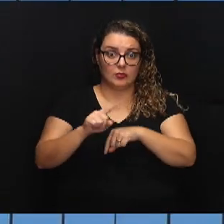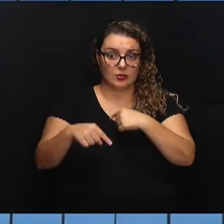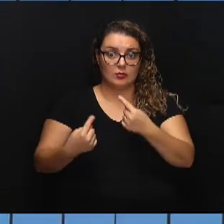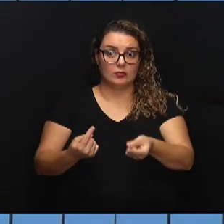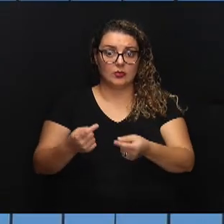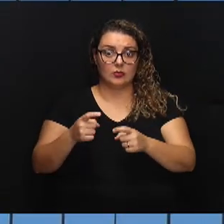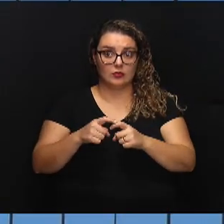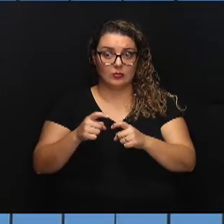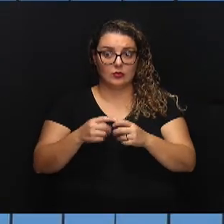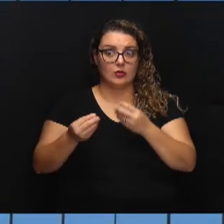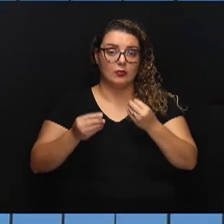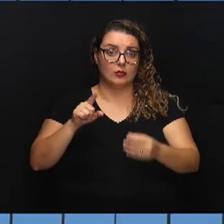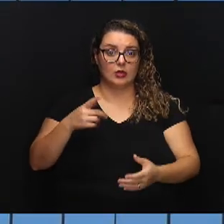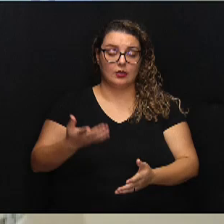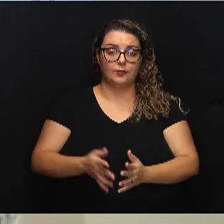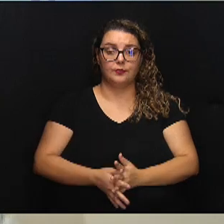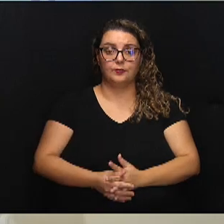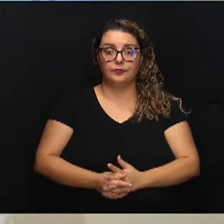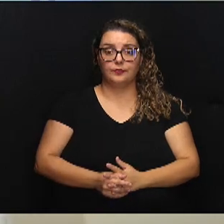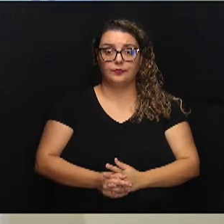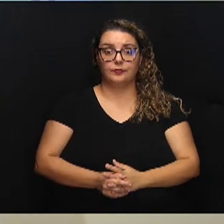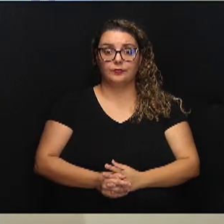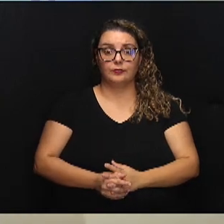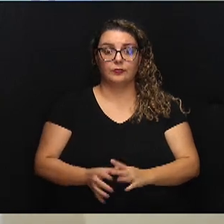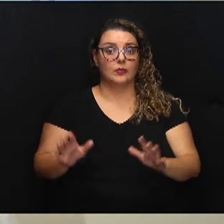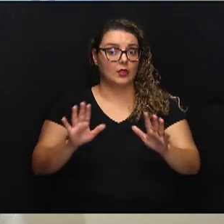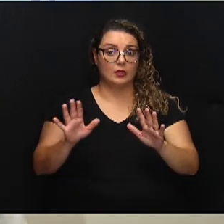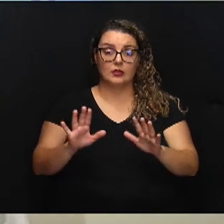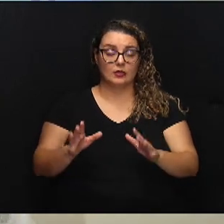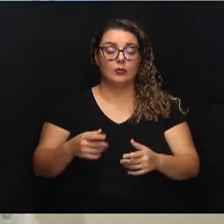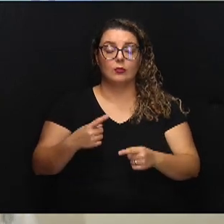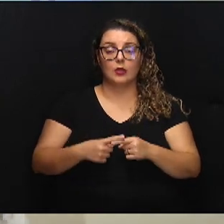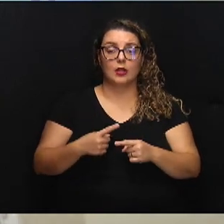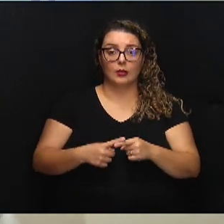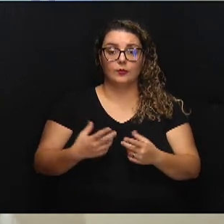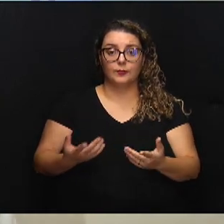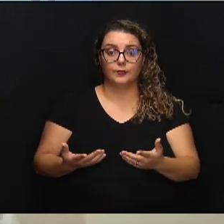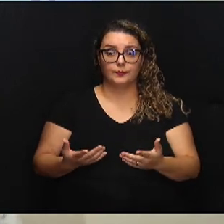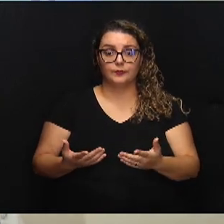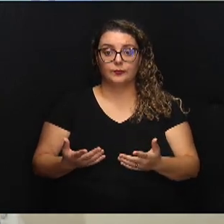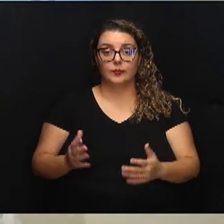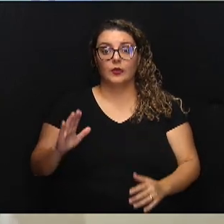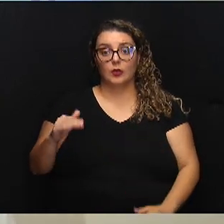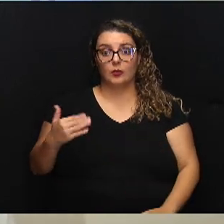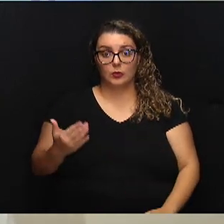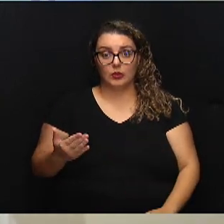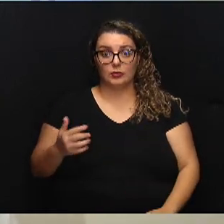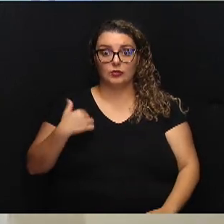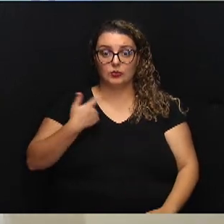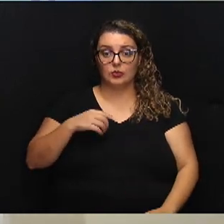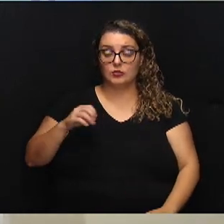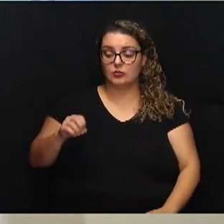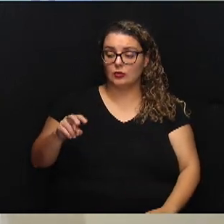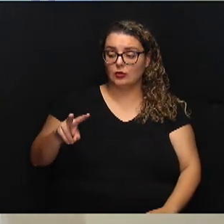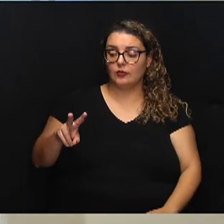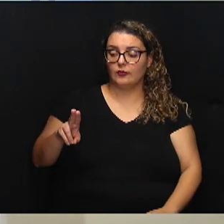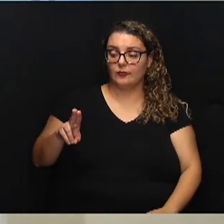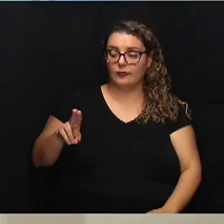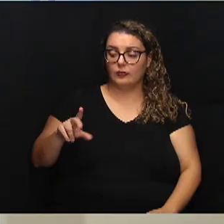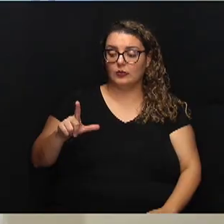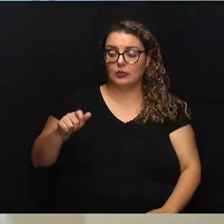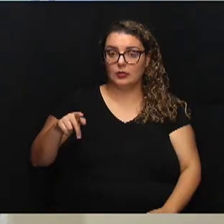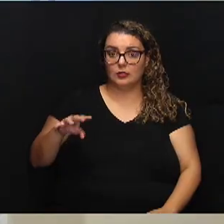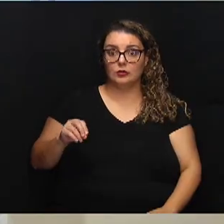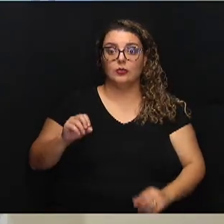outro médico? Não necessariamente, porque, por exemplo, quando nós estamos ovulando, a gente